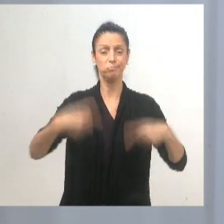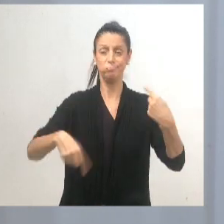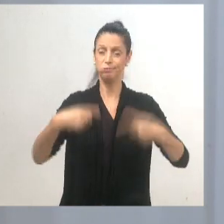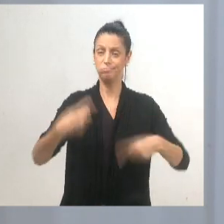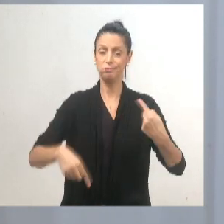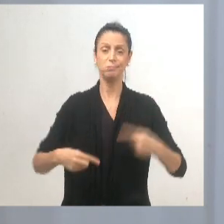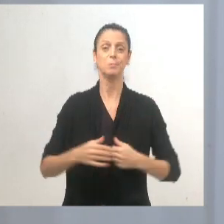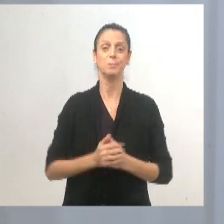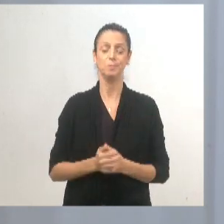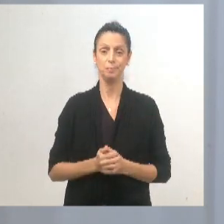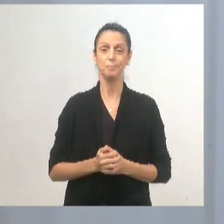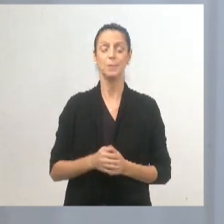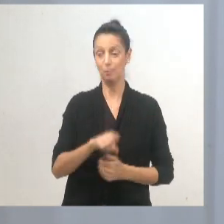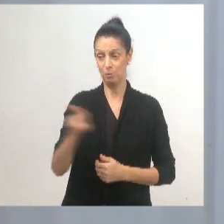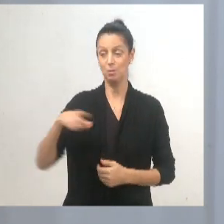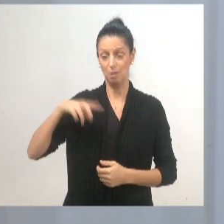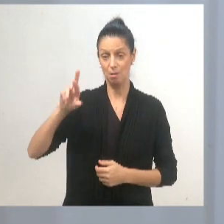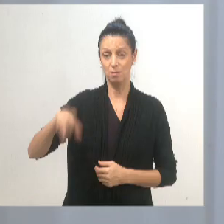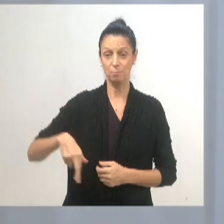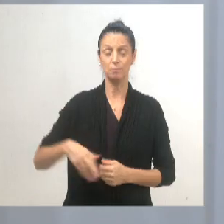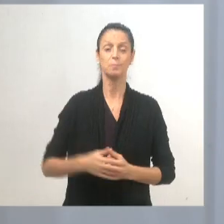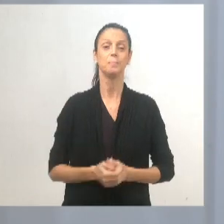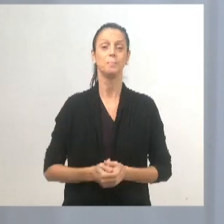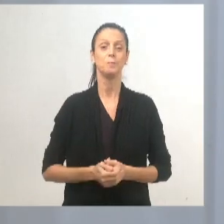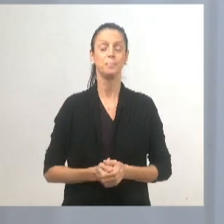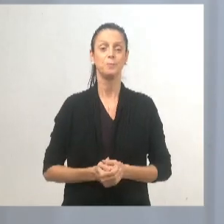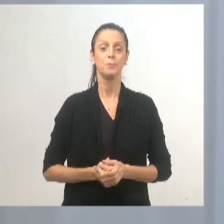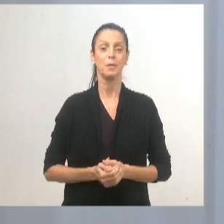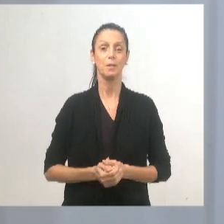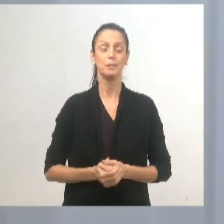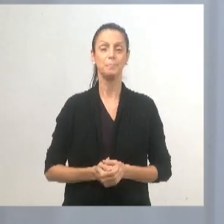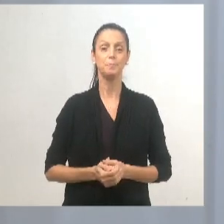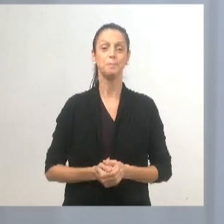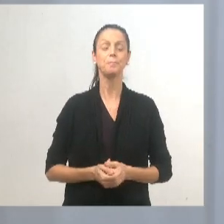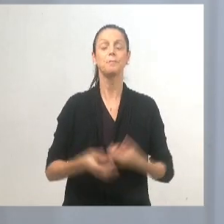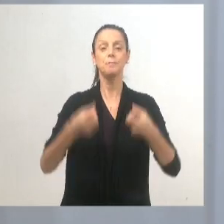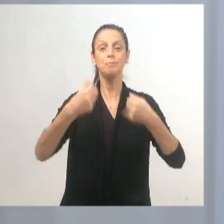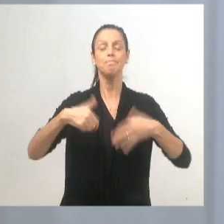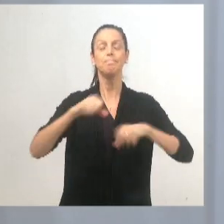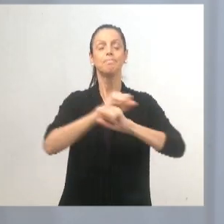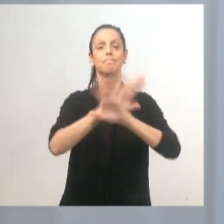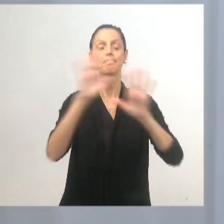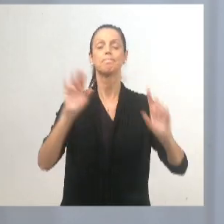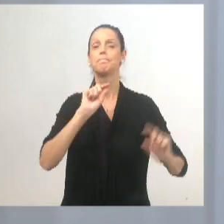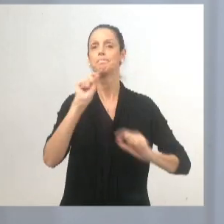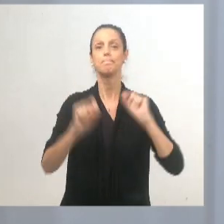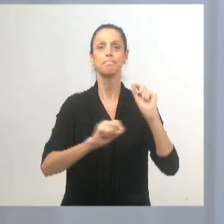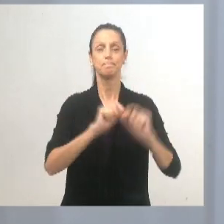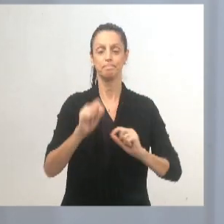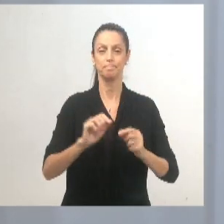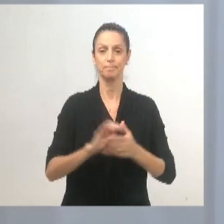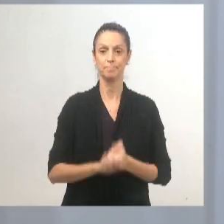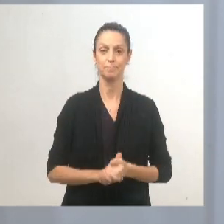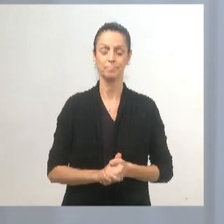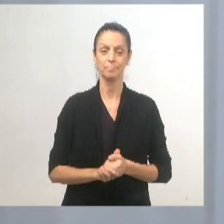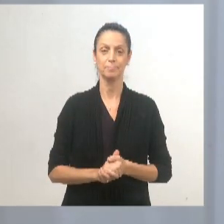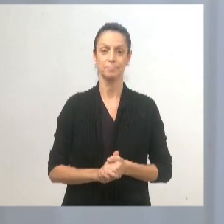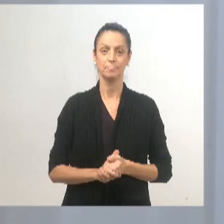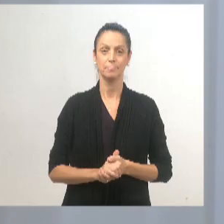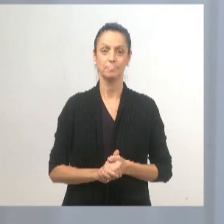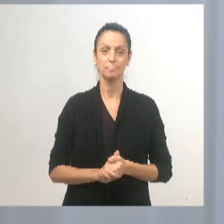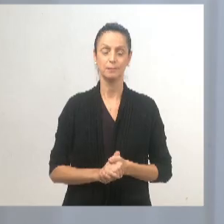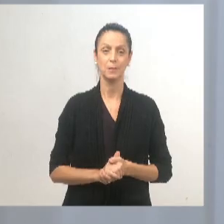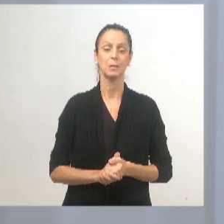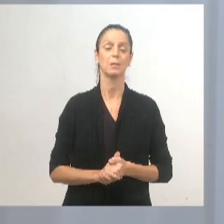recente, com razão, e aqui eu faço a questão de esclarecer que, apesar de ele ter